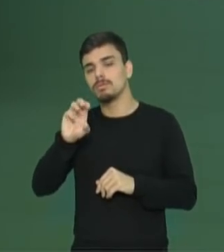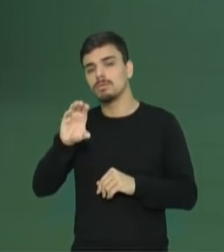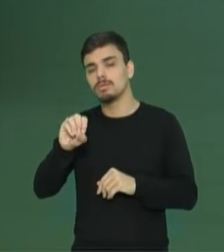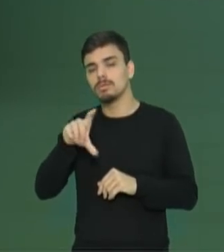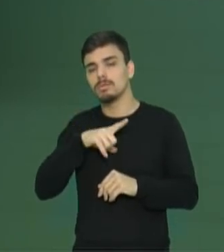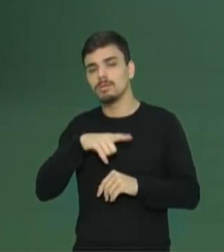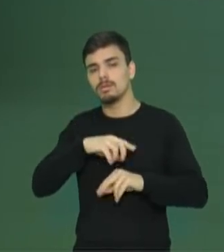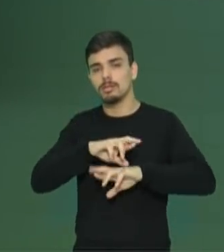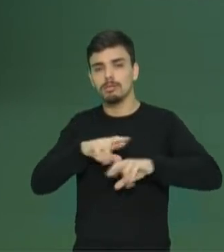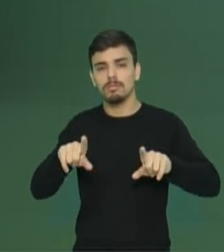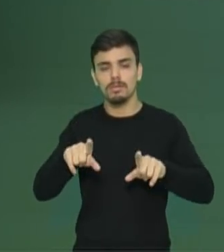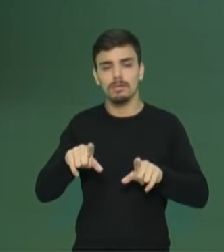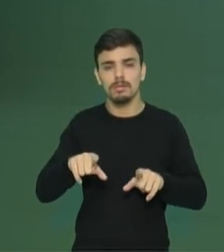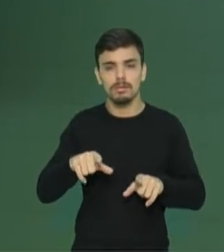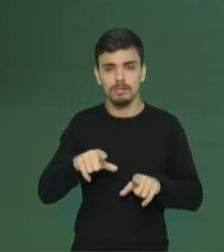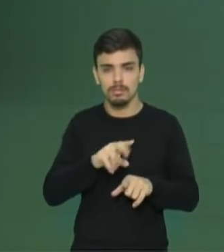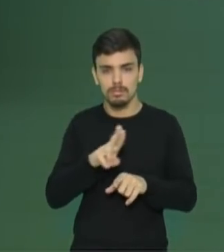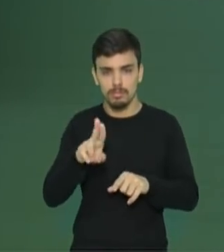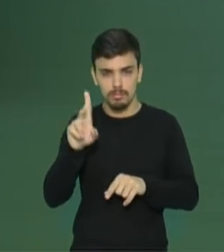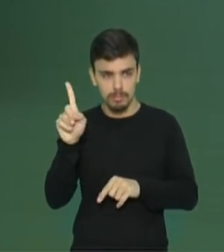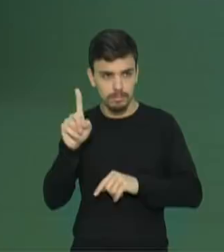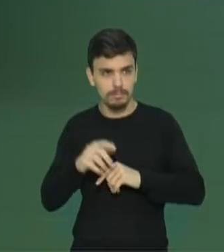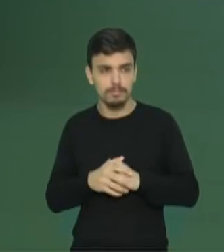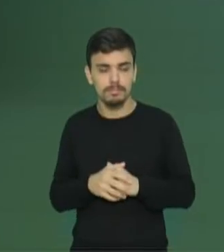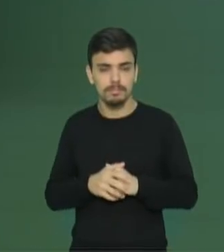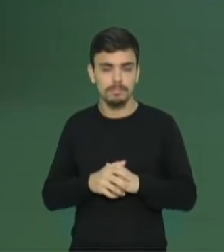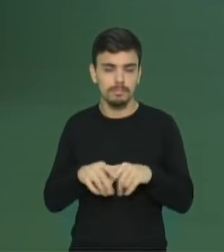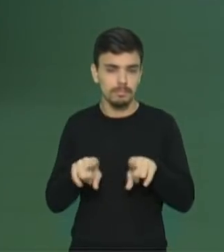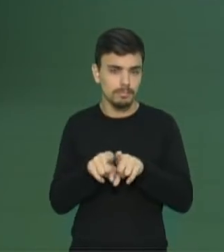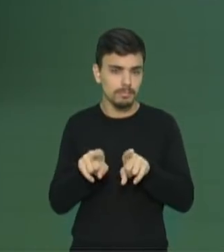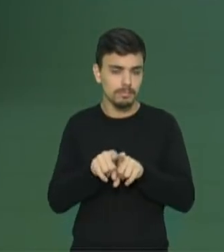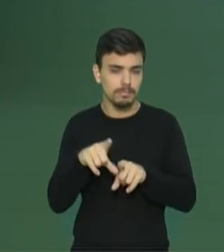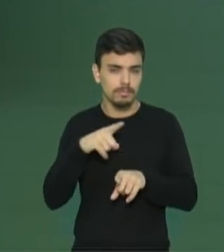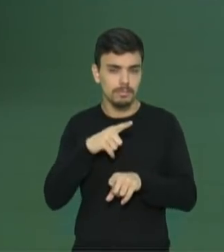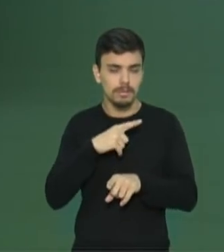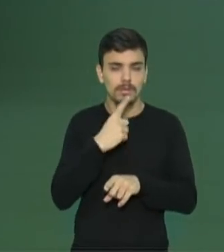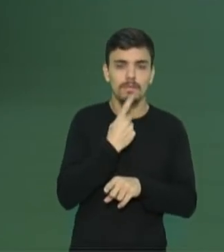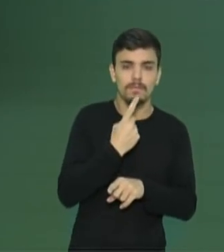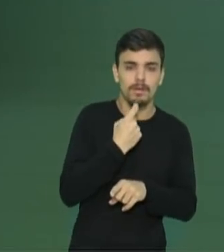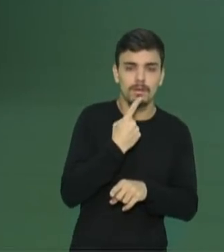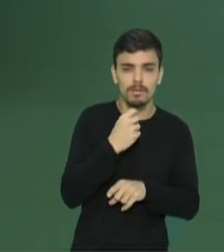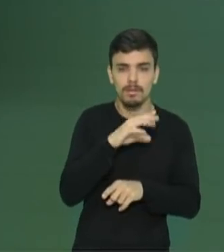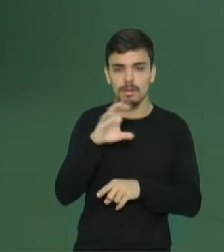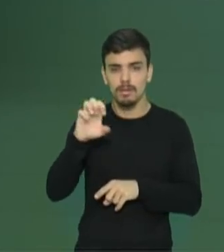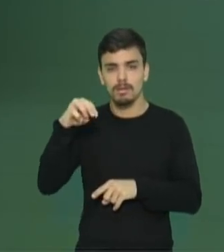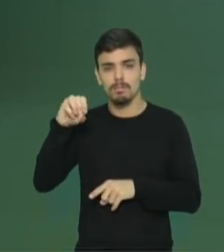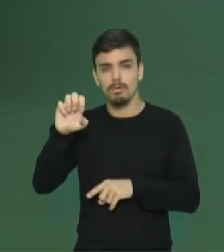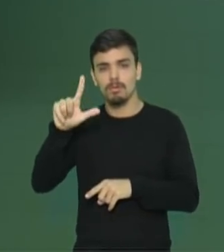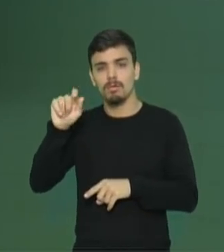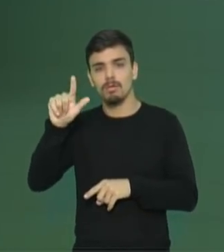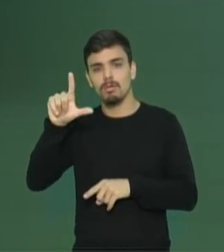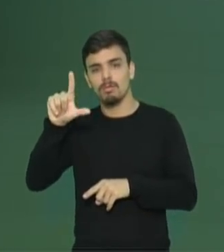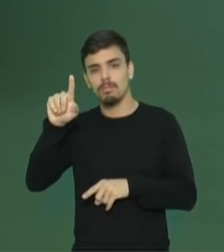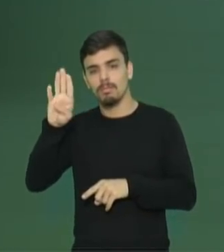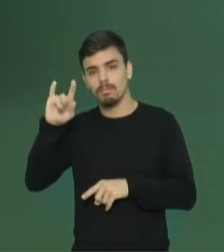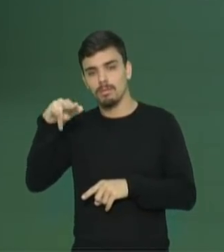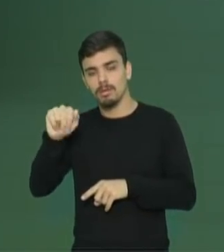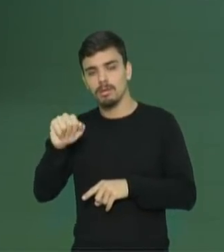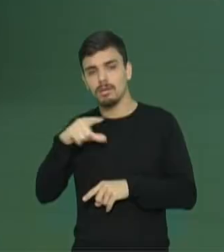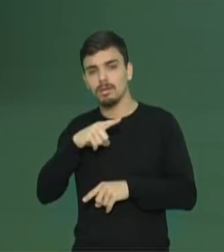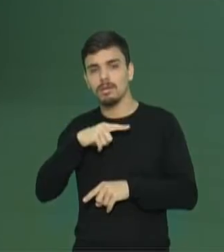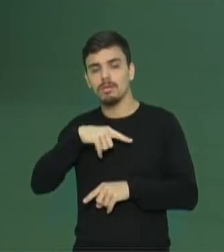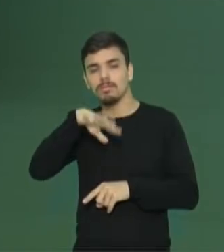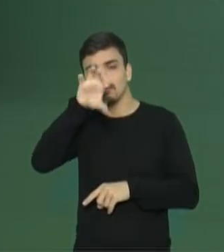azulado, chamado hematocianina, e anelídeos têm um pigmento avermelhado, chamado hemoglobina, que carregam gás